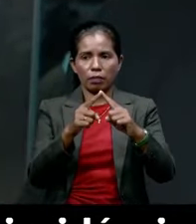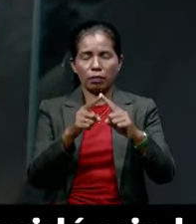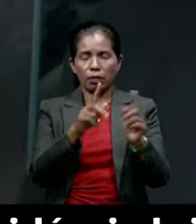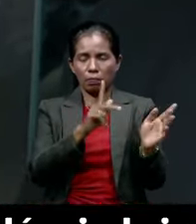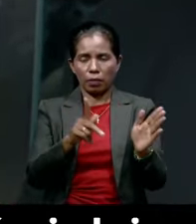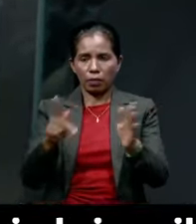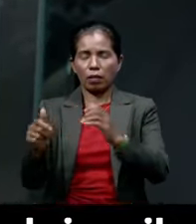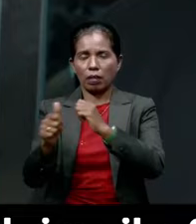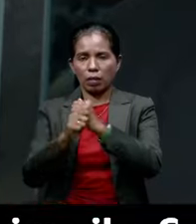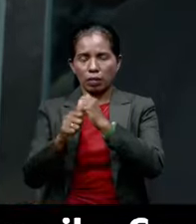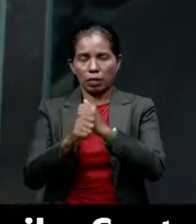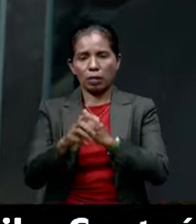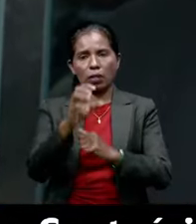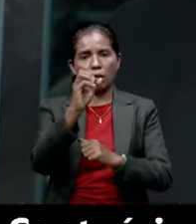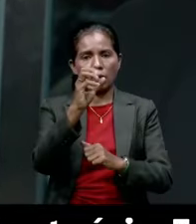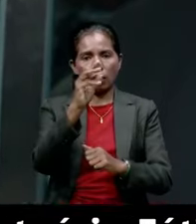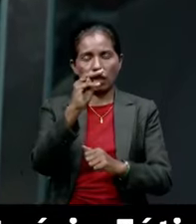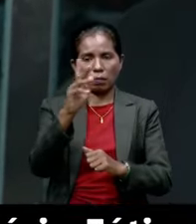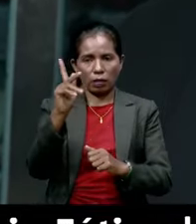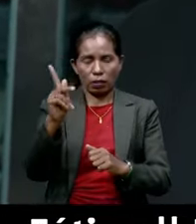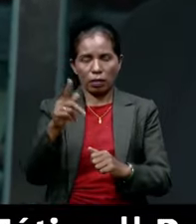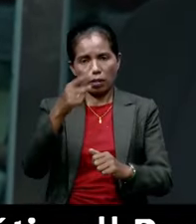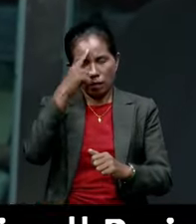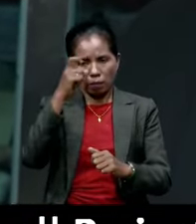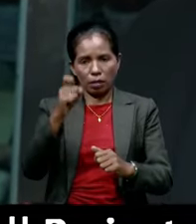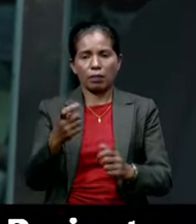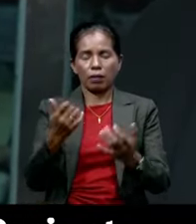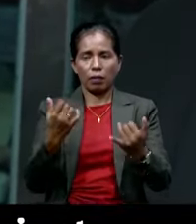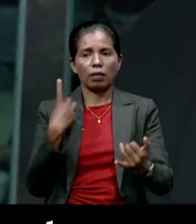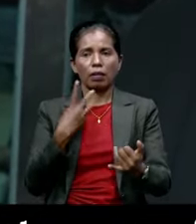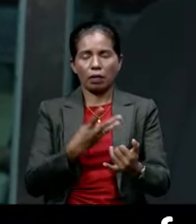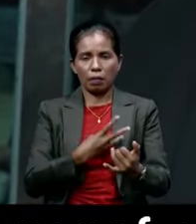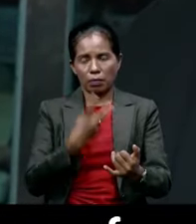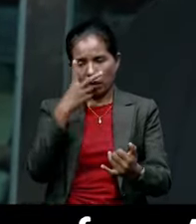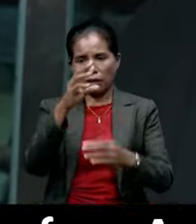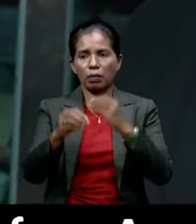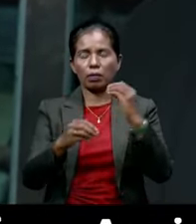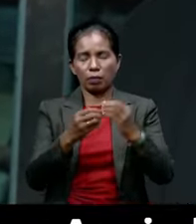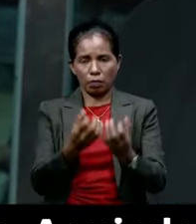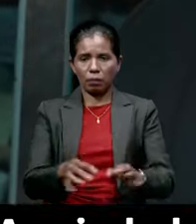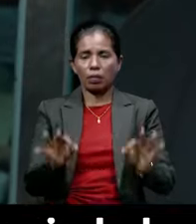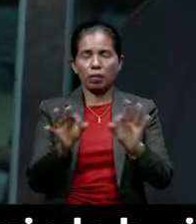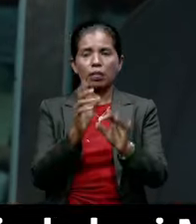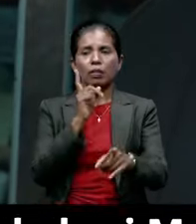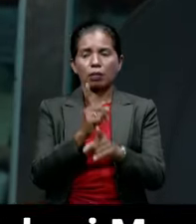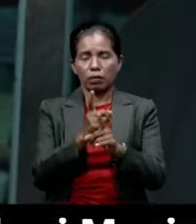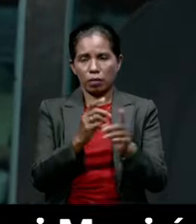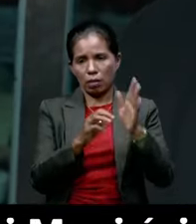plano ação legislação união tambahnya maca ami área kata kita né importante do por exemplo a nessa